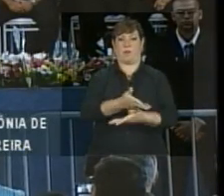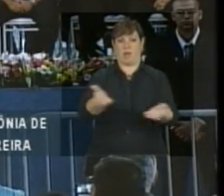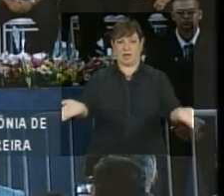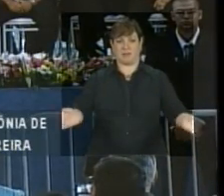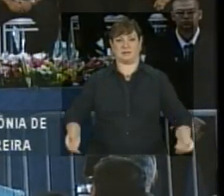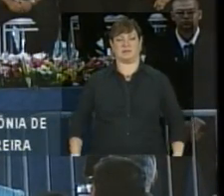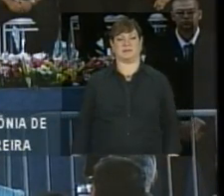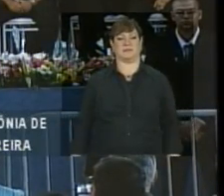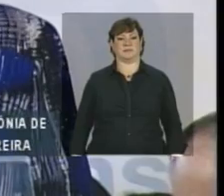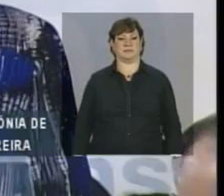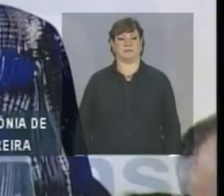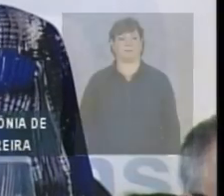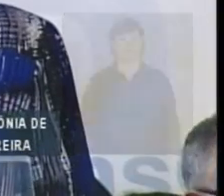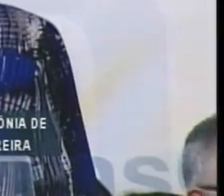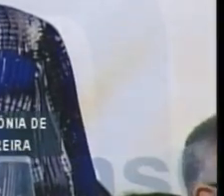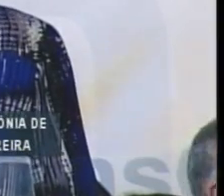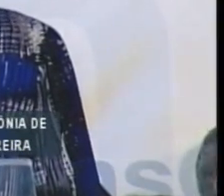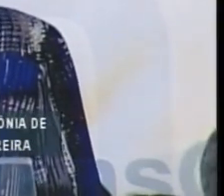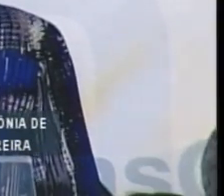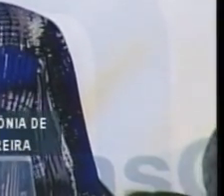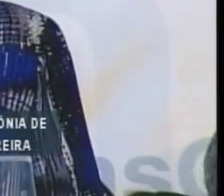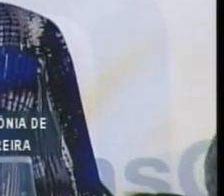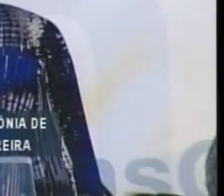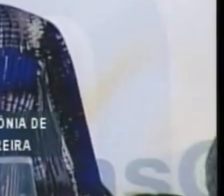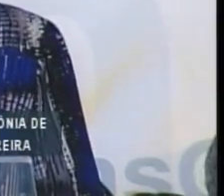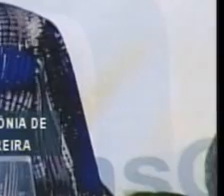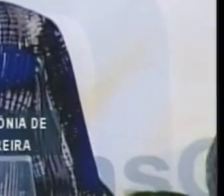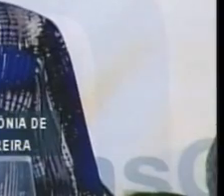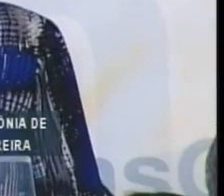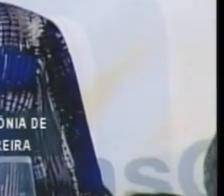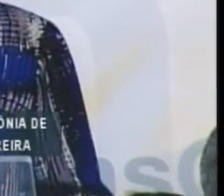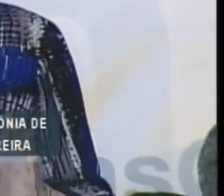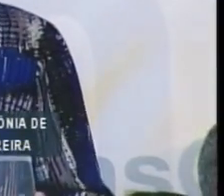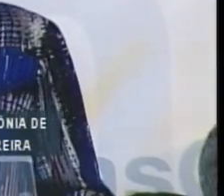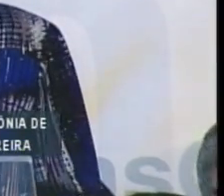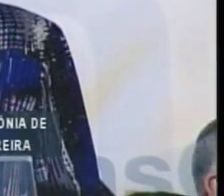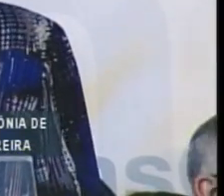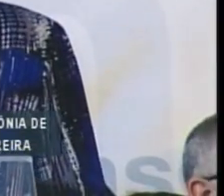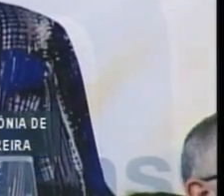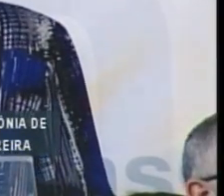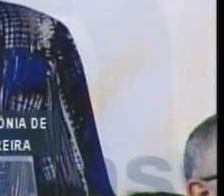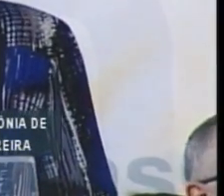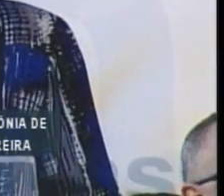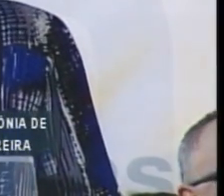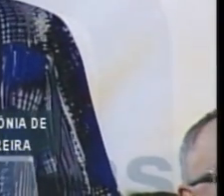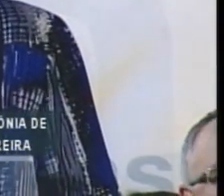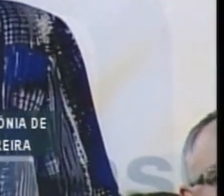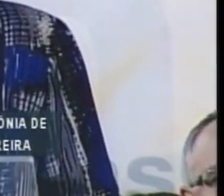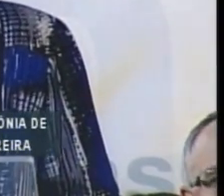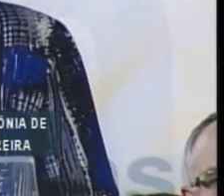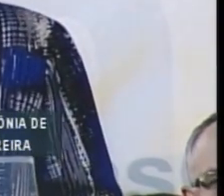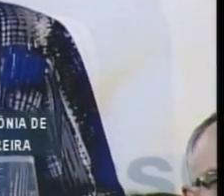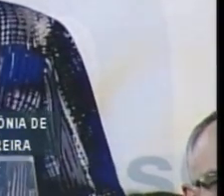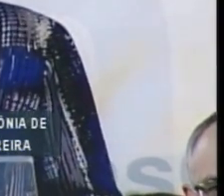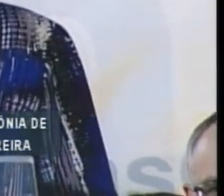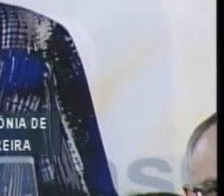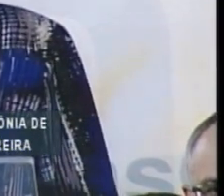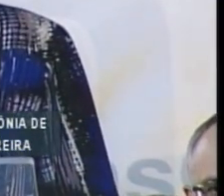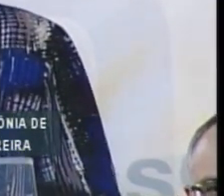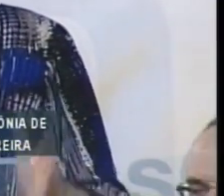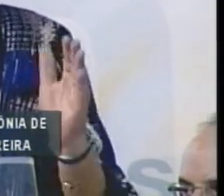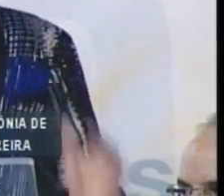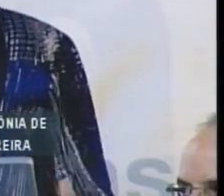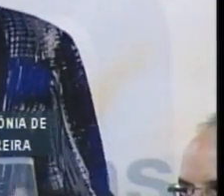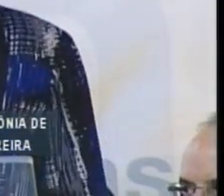essa. Eu queria dizer para vocês que, daqui para frente, cada vez mais,